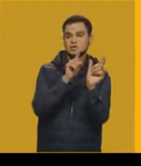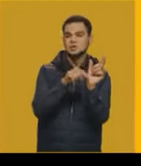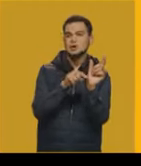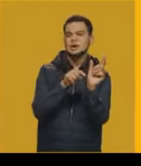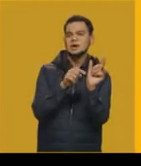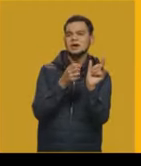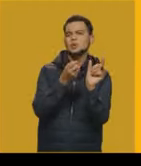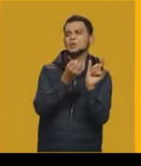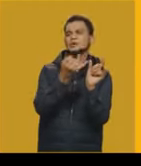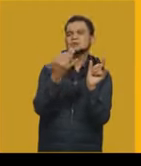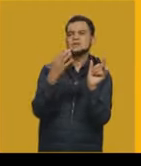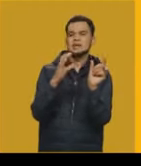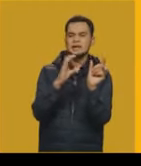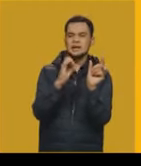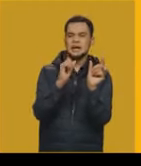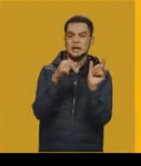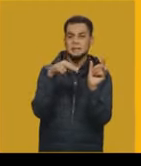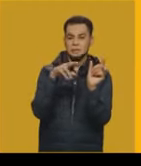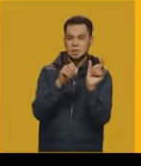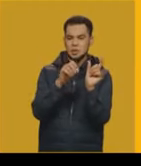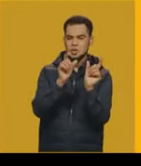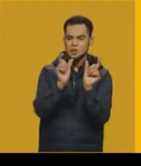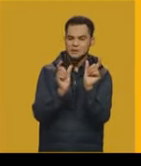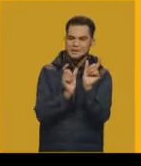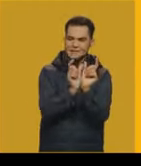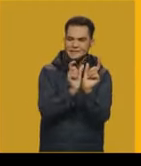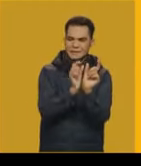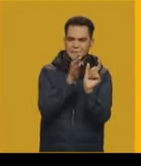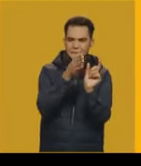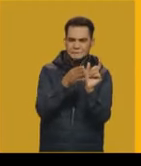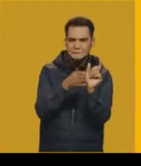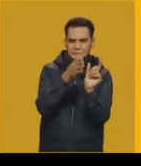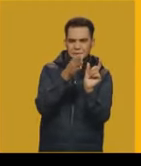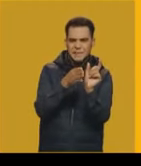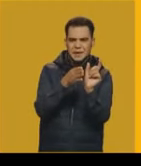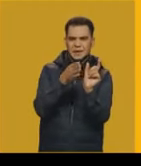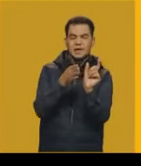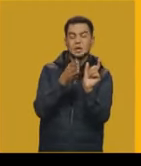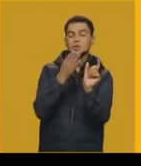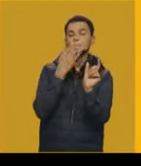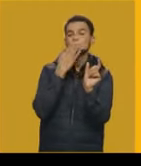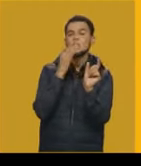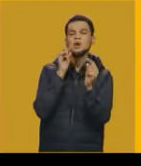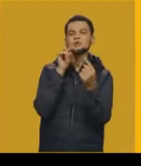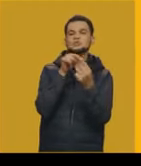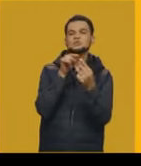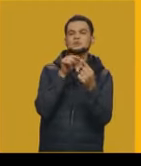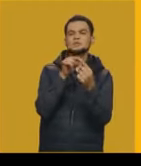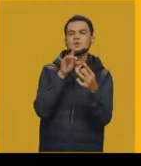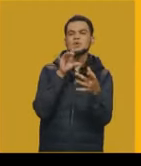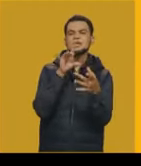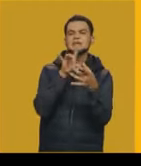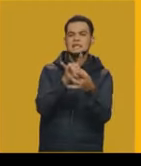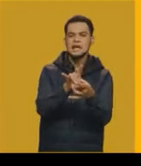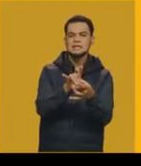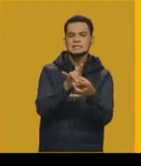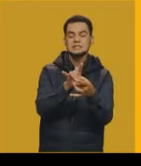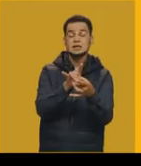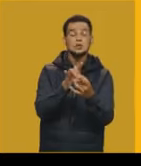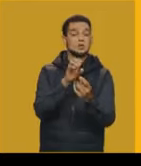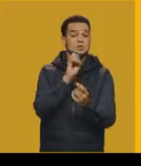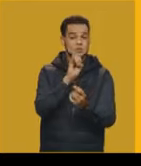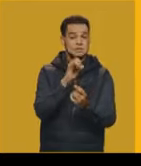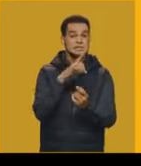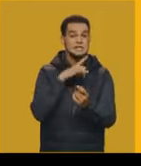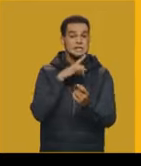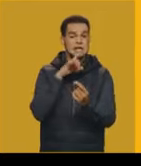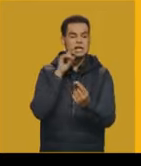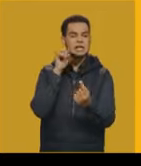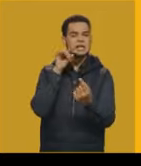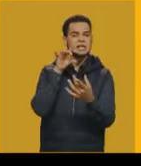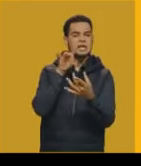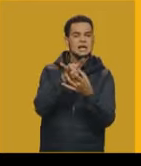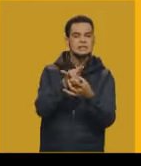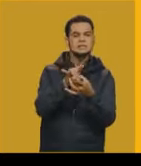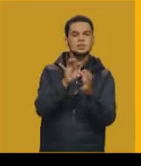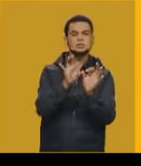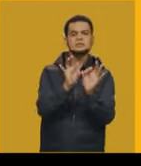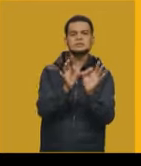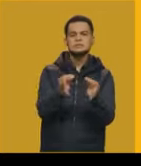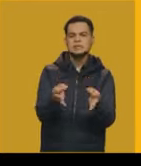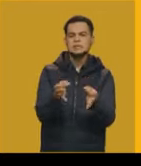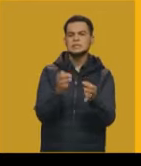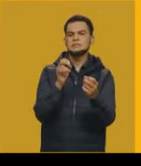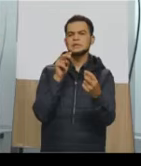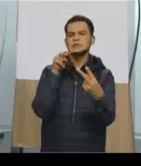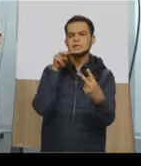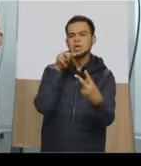vai falar sobre qual tipo de ligação está acontecendo ali. Se só tem ligação simples, se apresenta